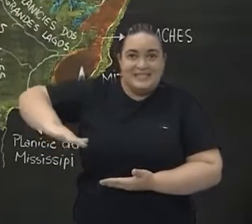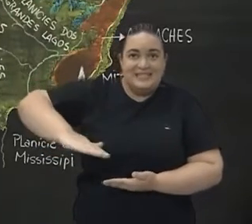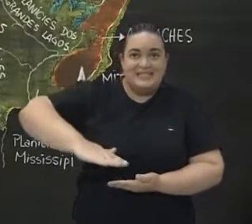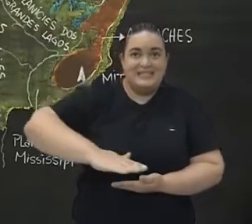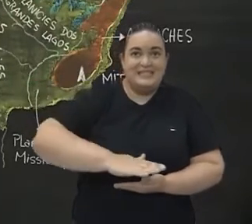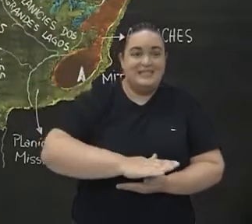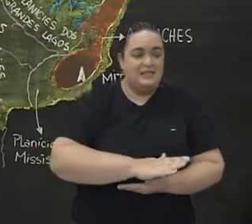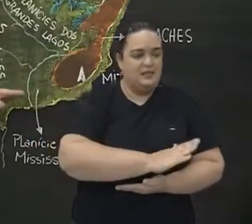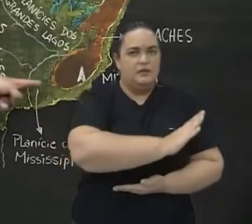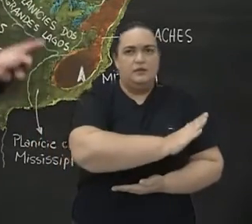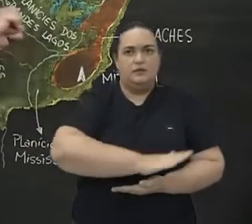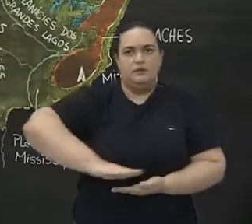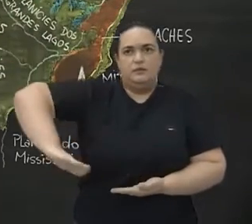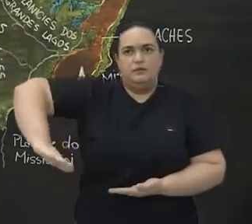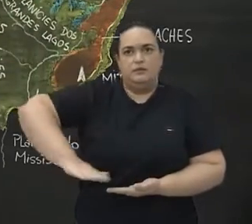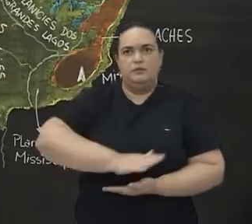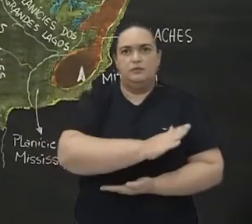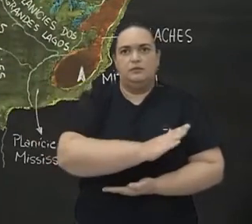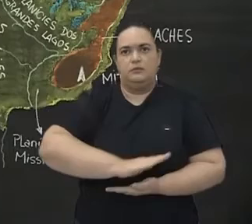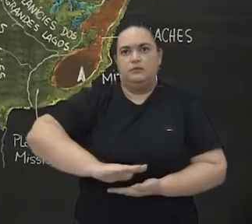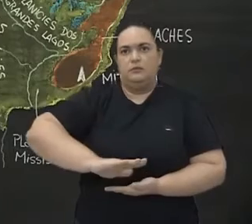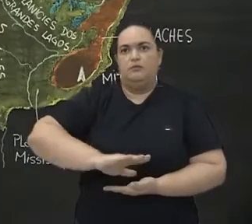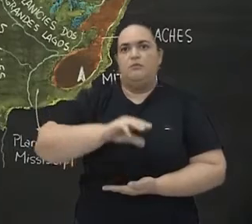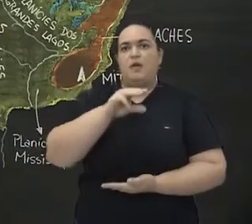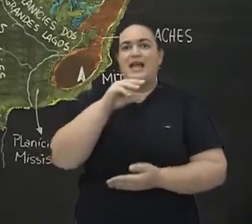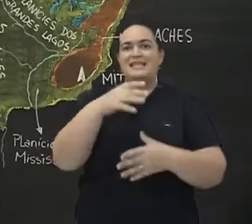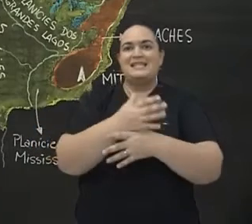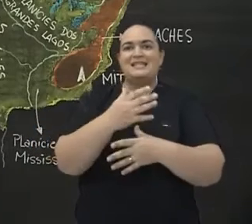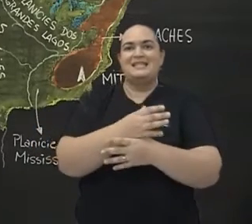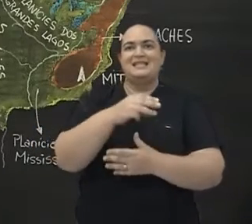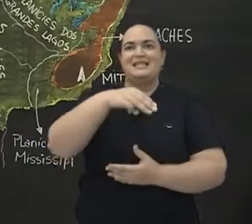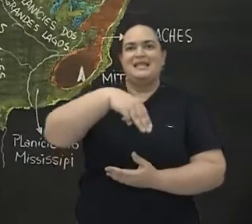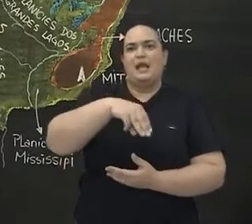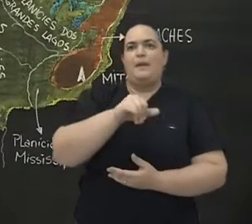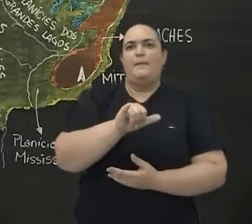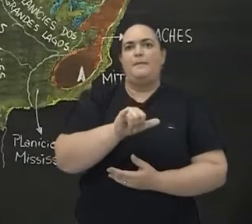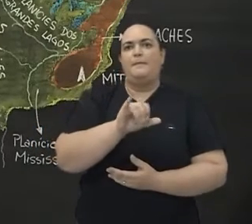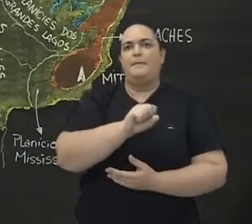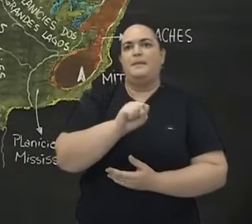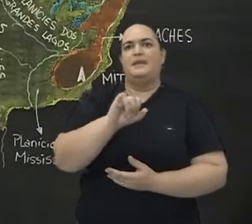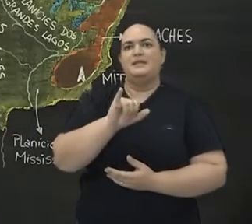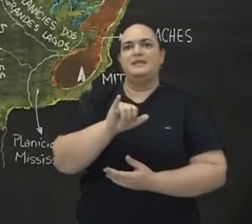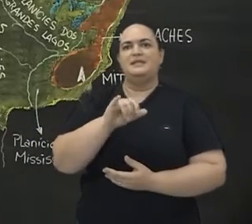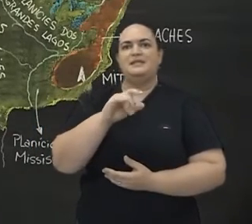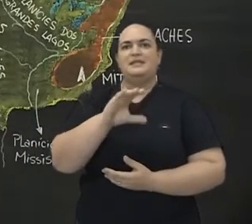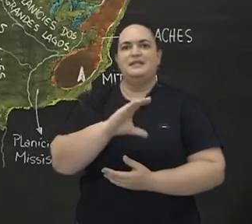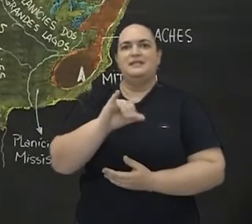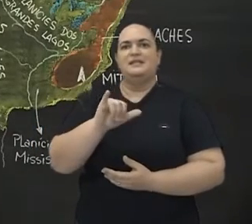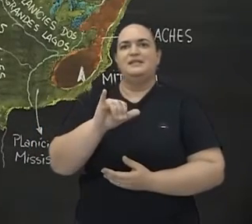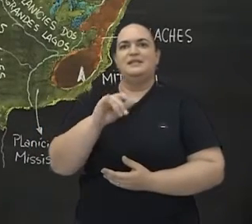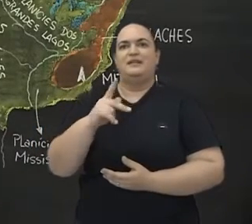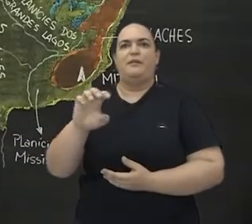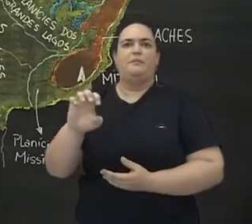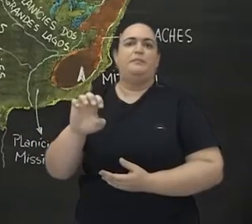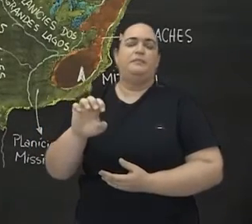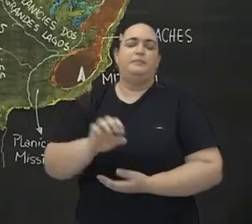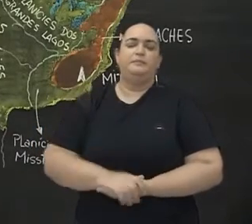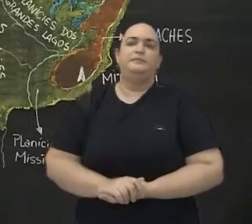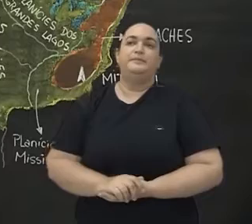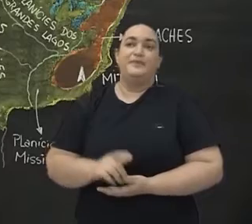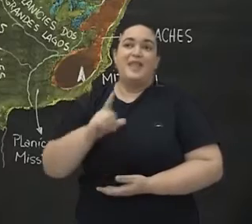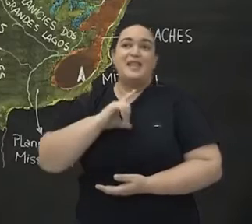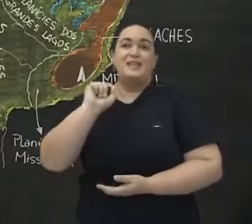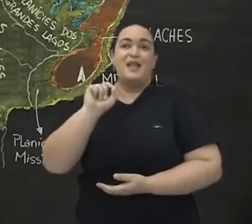grande planície do Mississippi, Missouri. Essa região, então, é uma região onde acaba recebendo grande parte